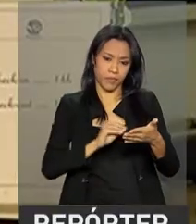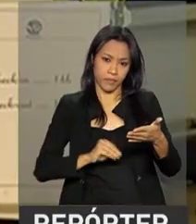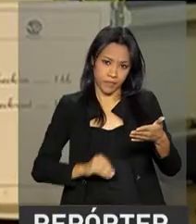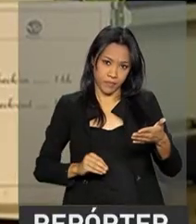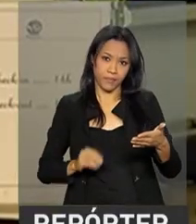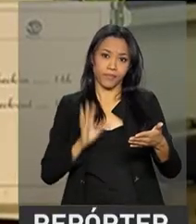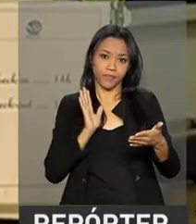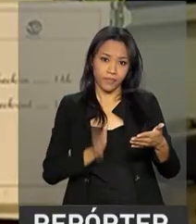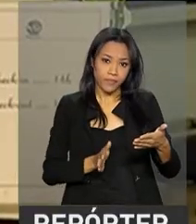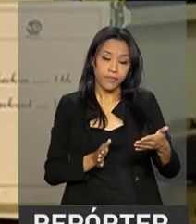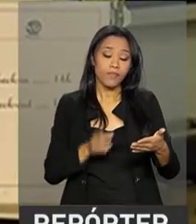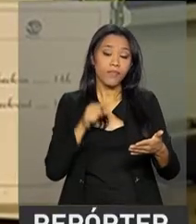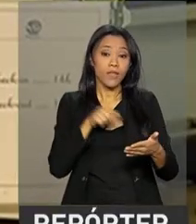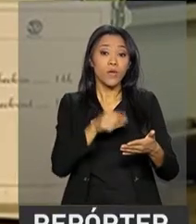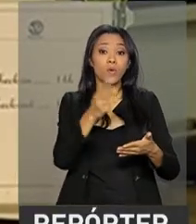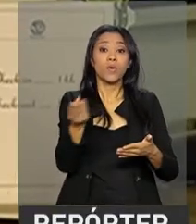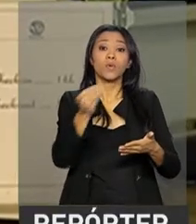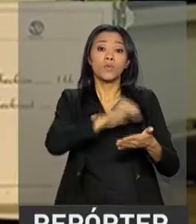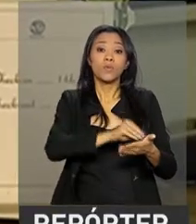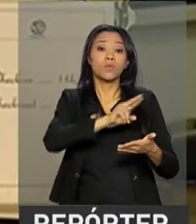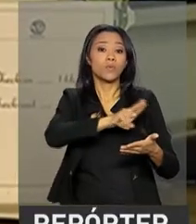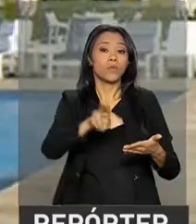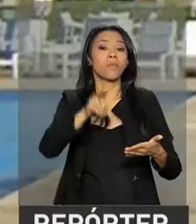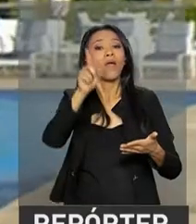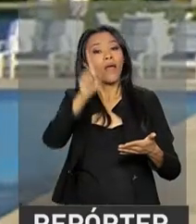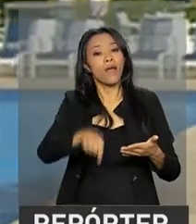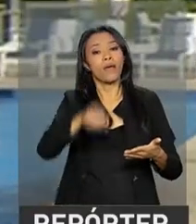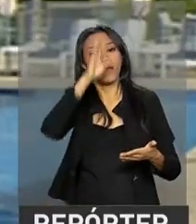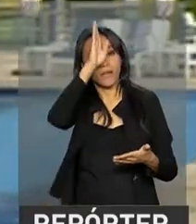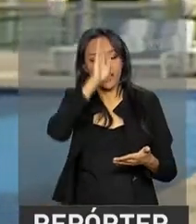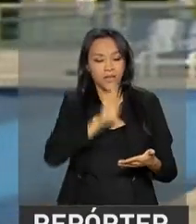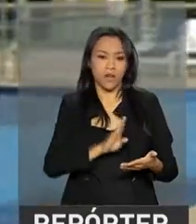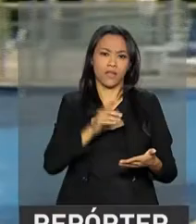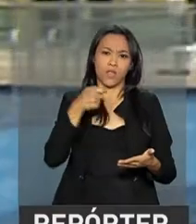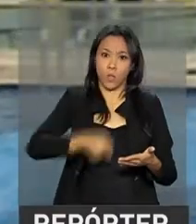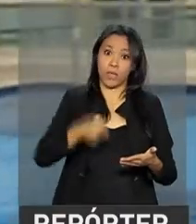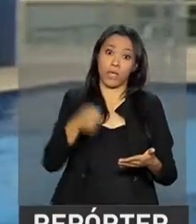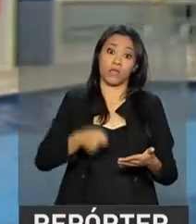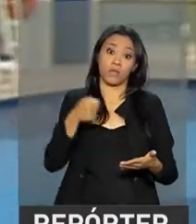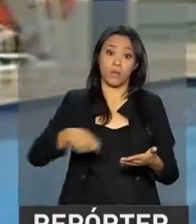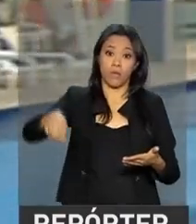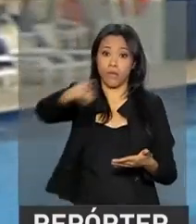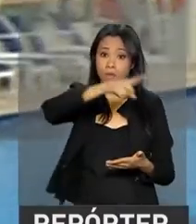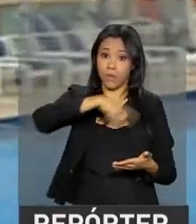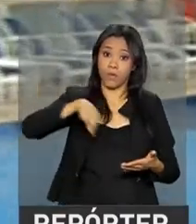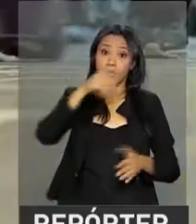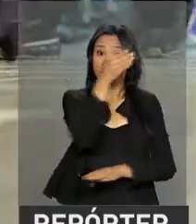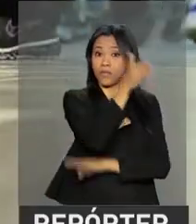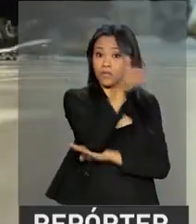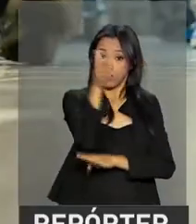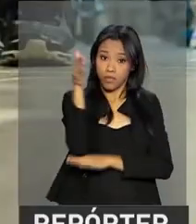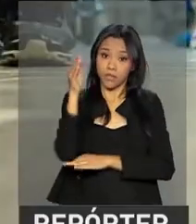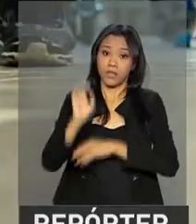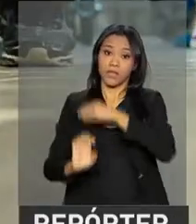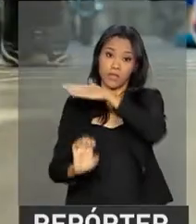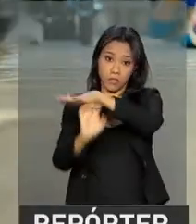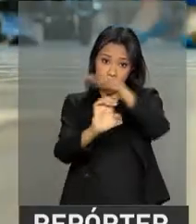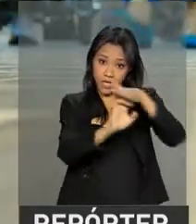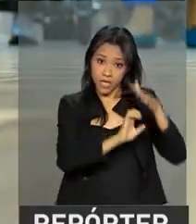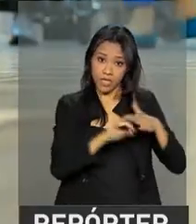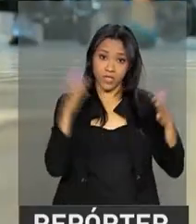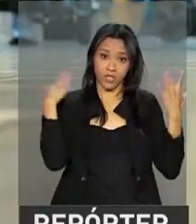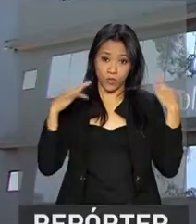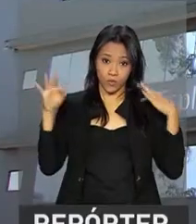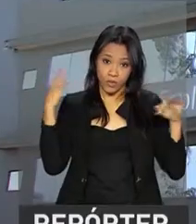O registro no Cadastur é gratuito e obrigatório para agências de turismo, guias,